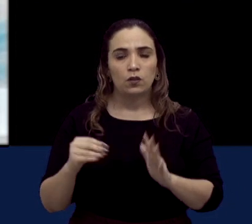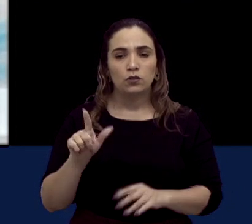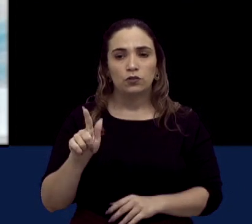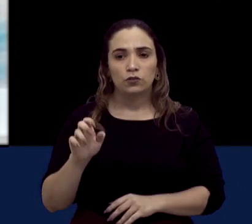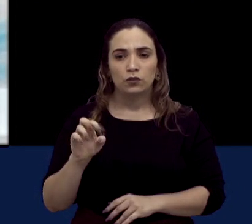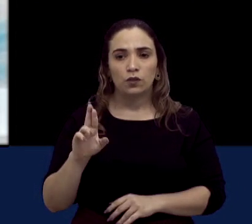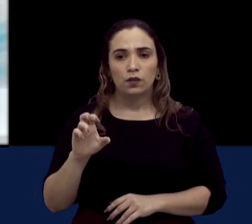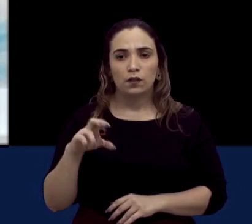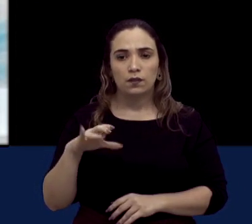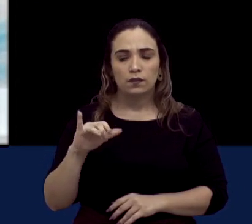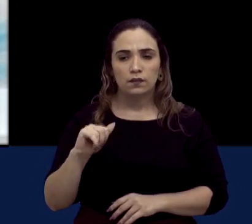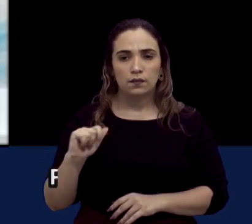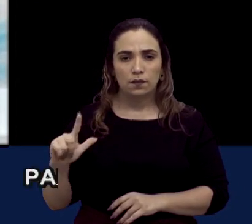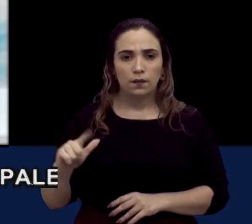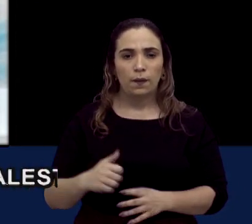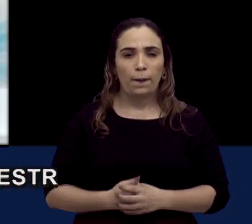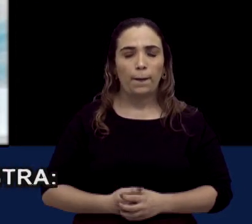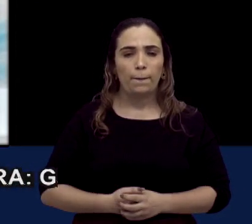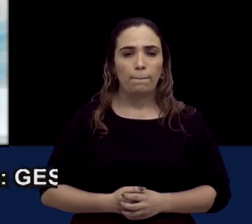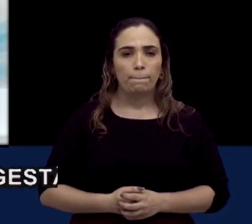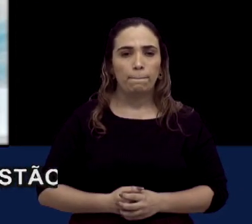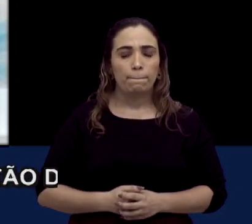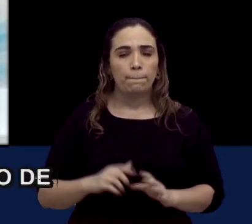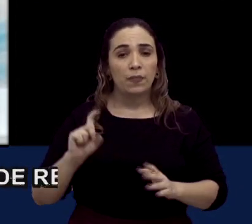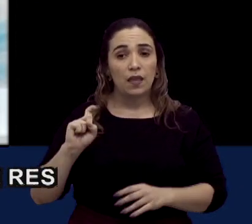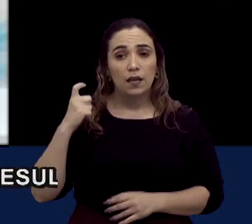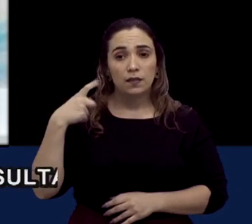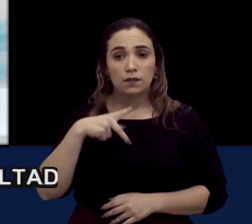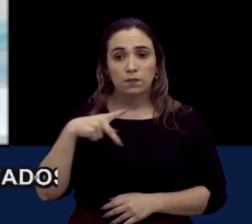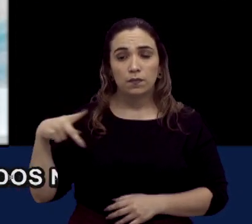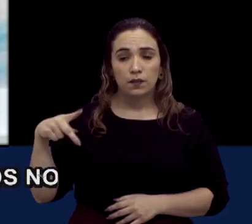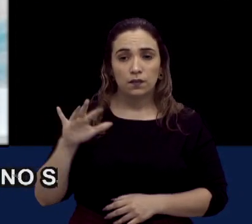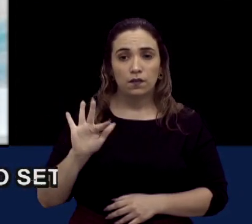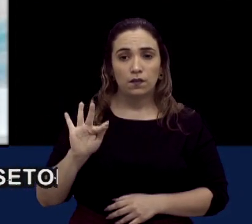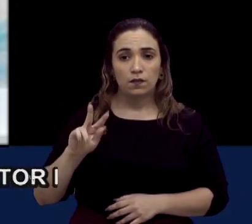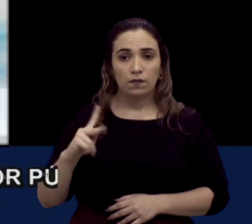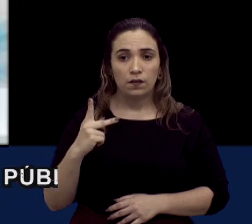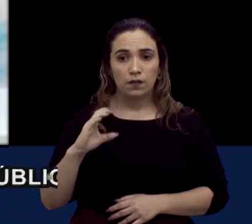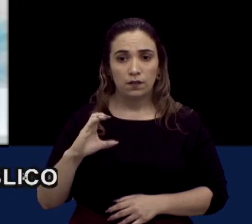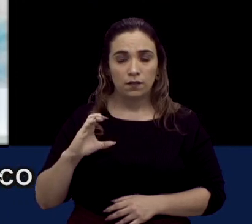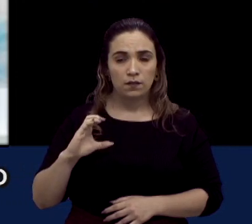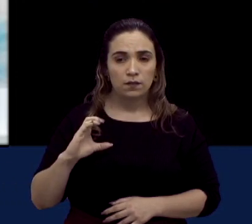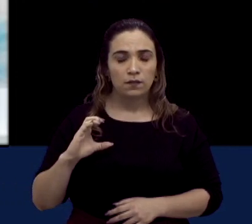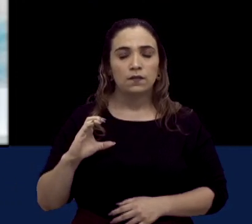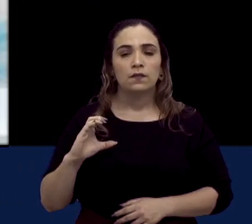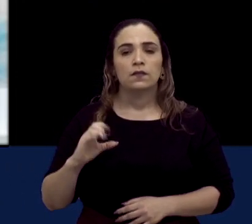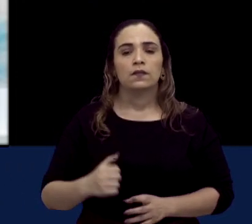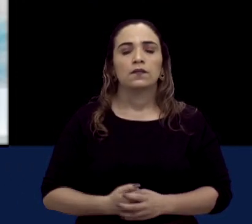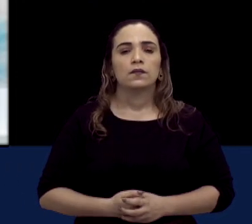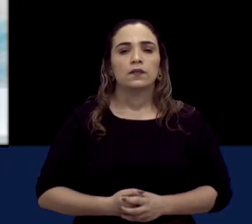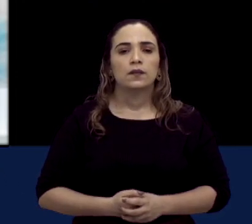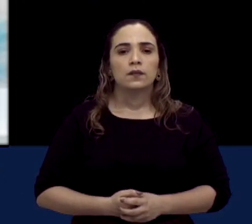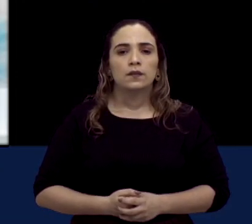gerencial. Na época, o presidente Fernando Henrique Cardoso, né,